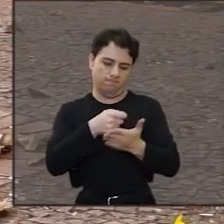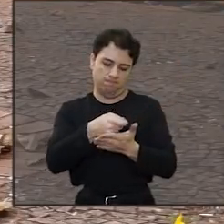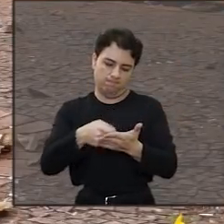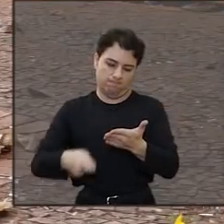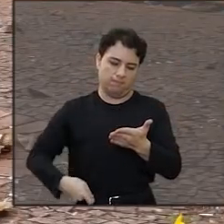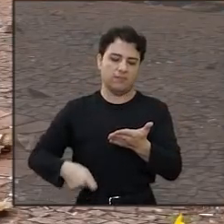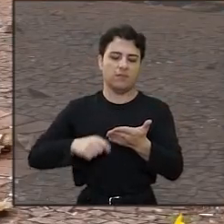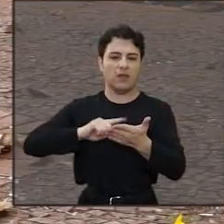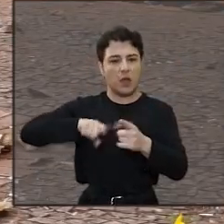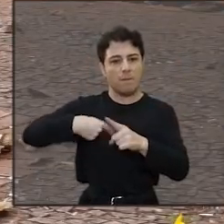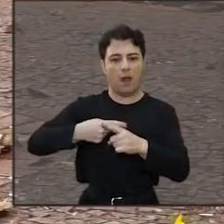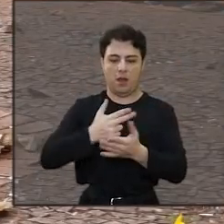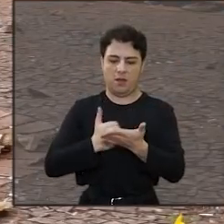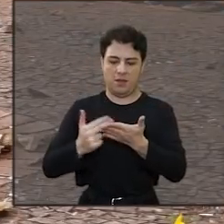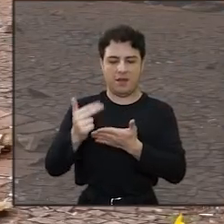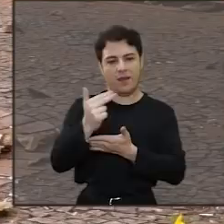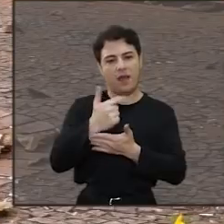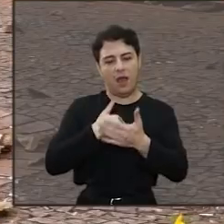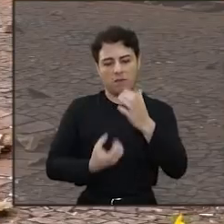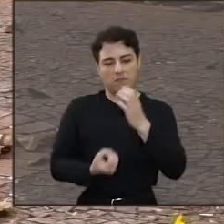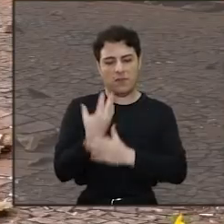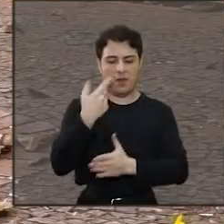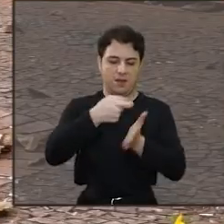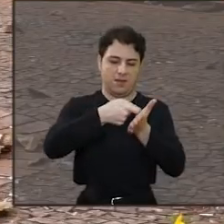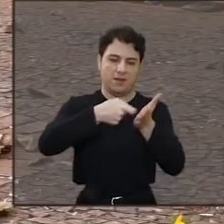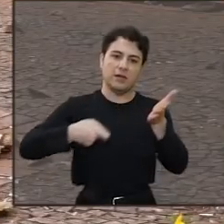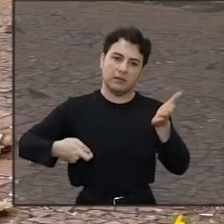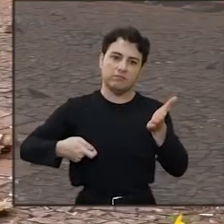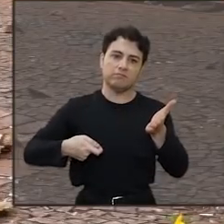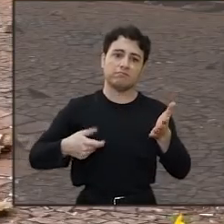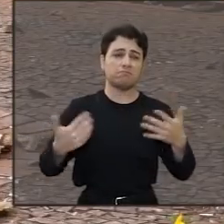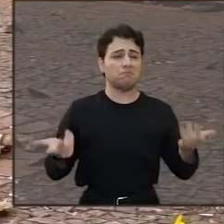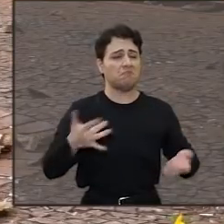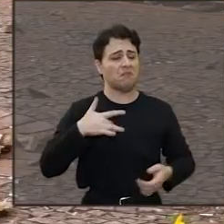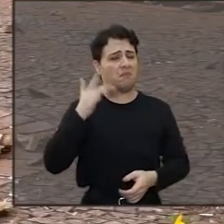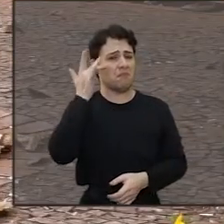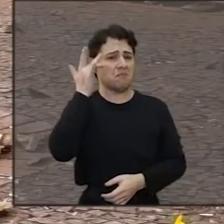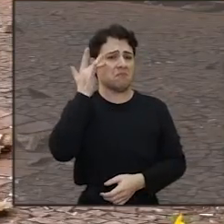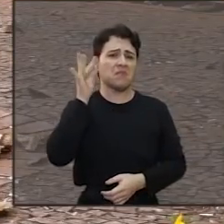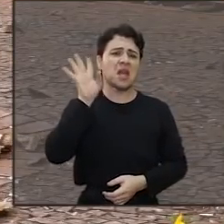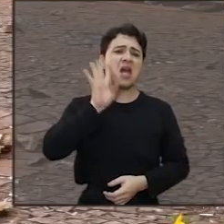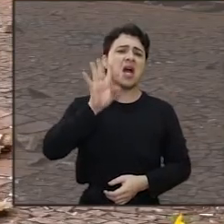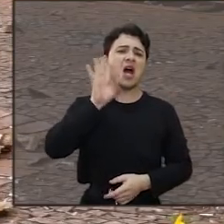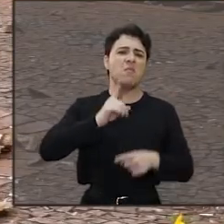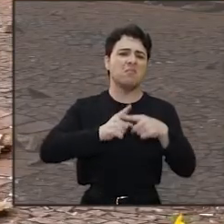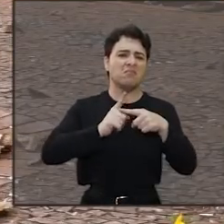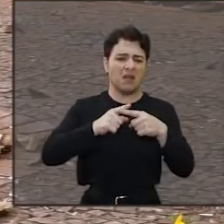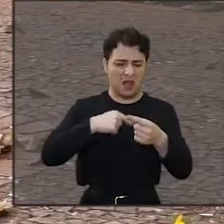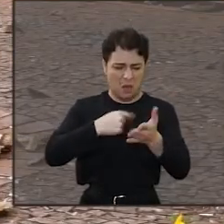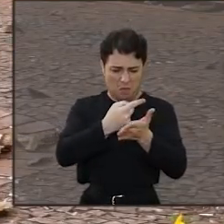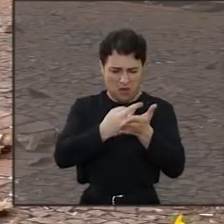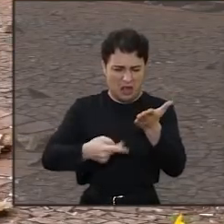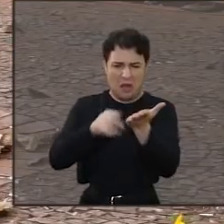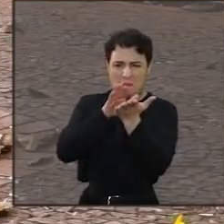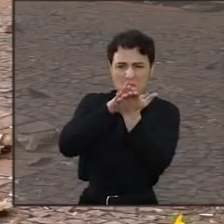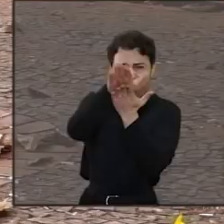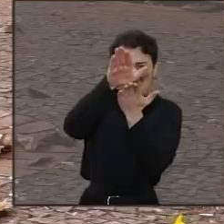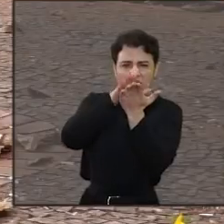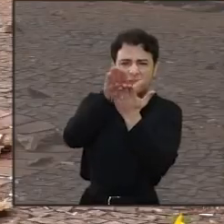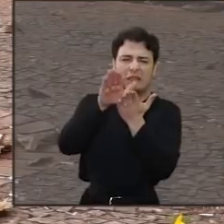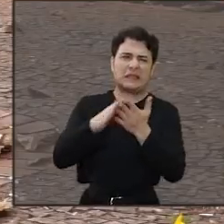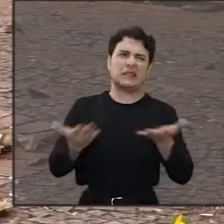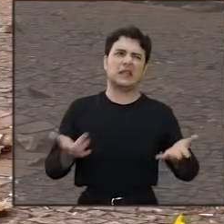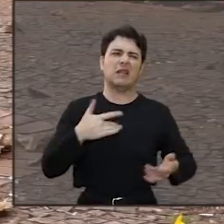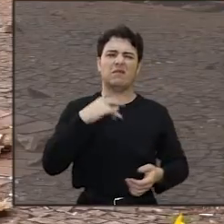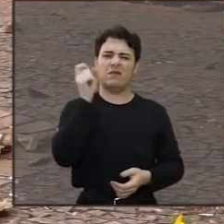desenhar. E a partir disso foi criando então uma certa estética na minha escrita, que eu acho que enriqueceu legal, assim. Porque para publicar um trabalho